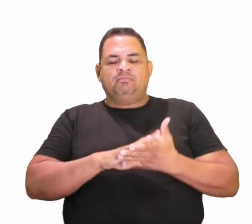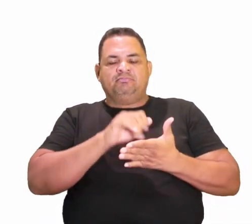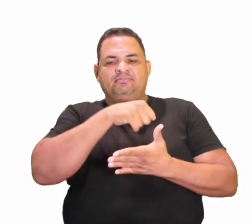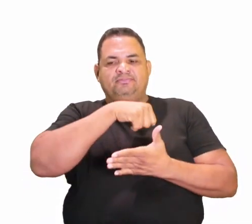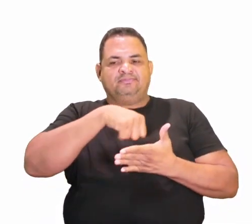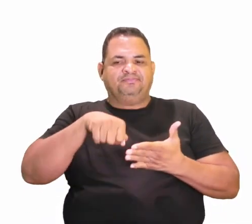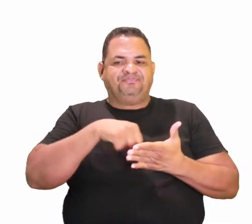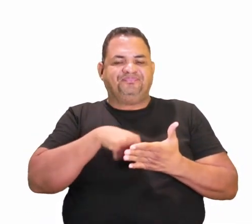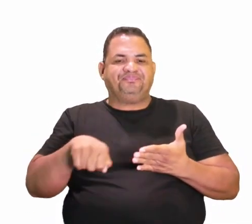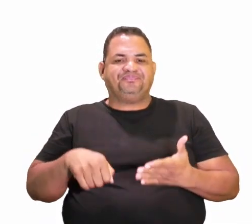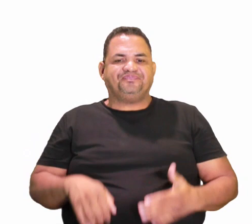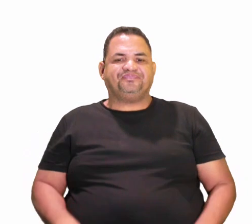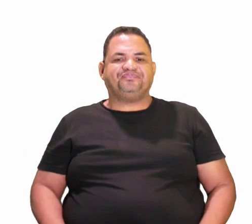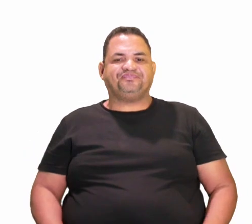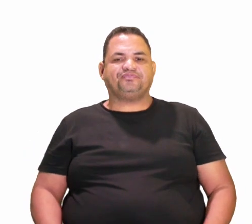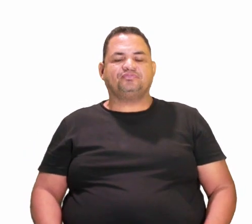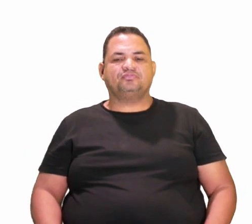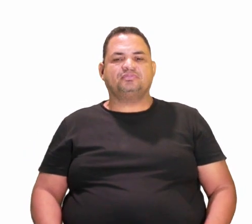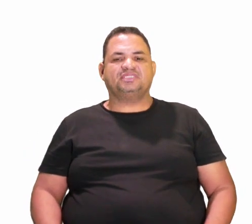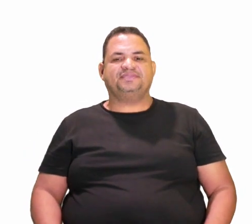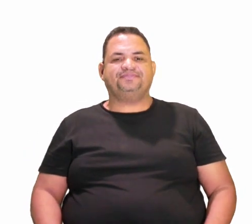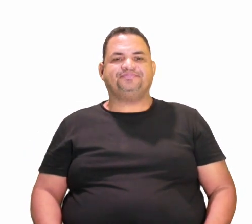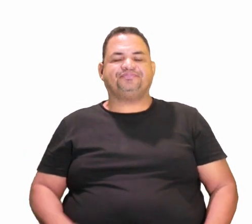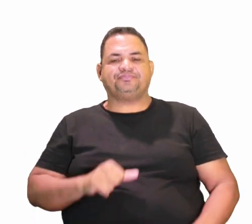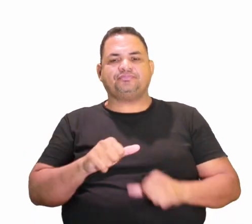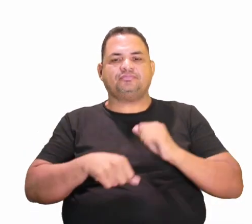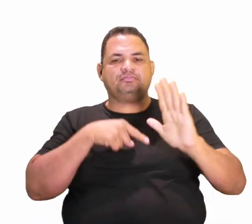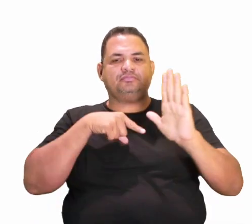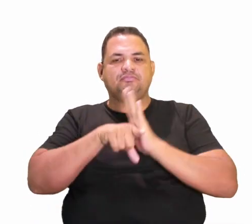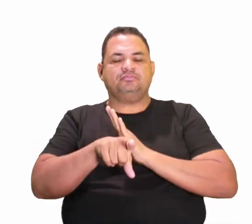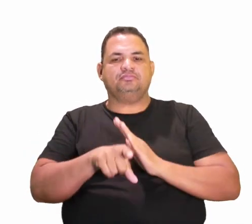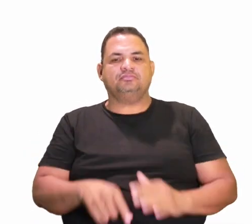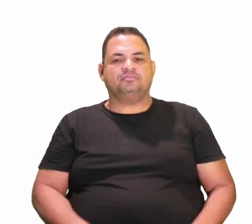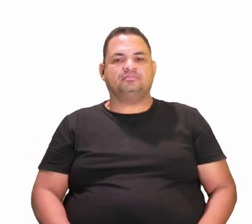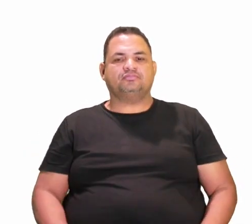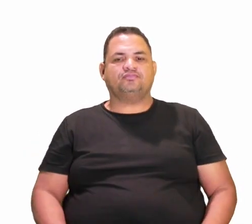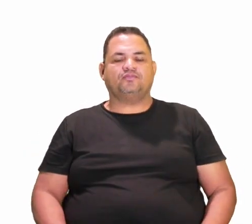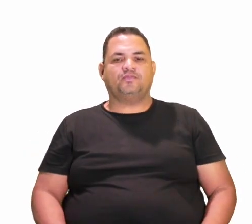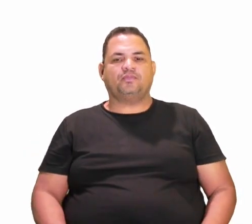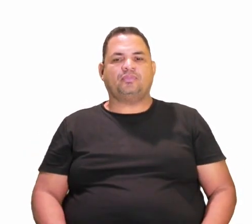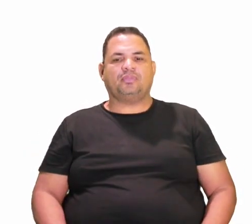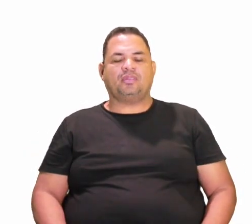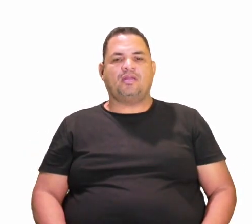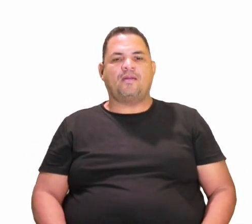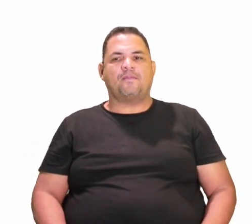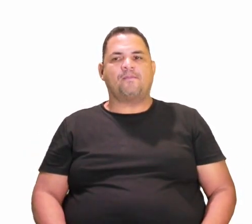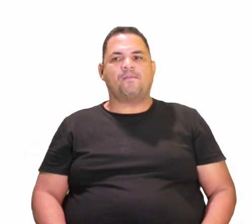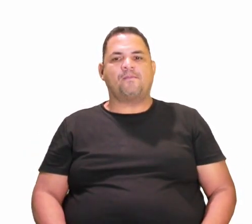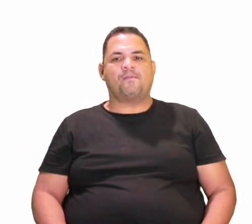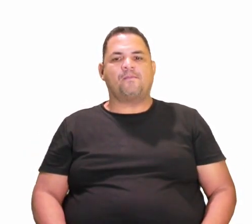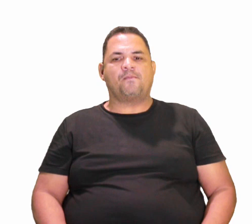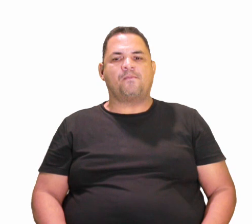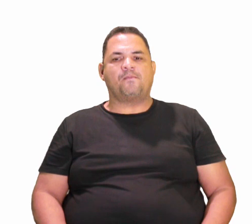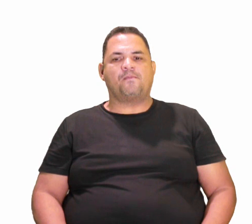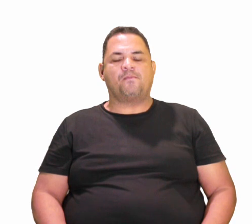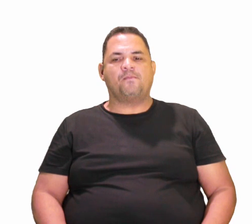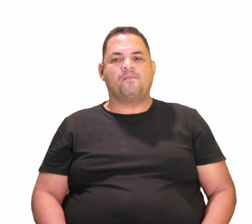assim, reformular a pergunta aqui. When is